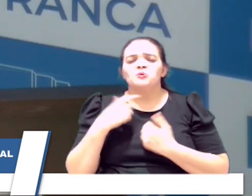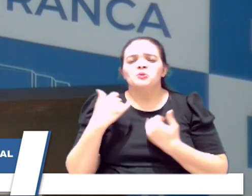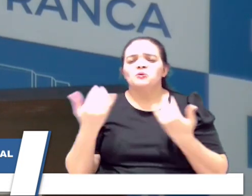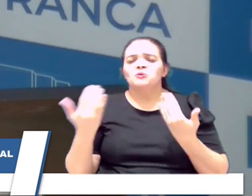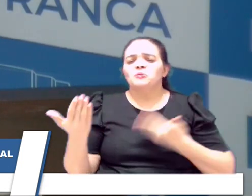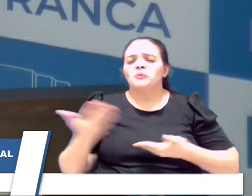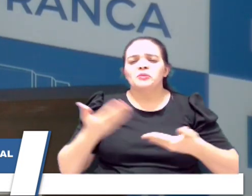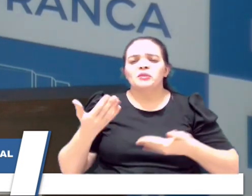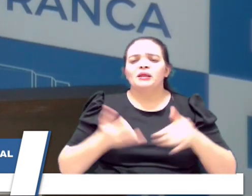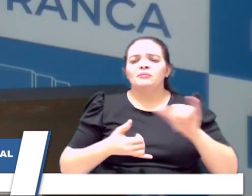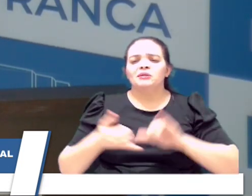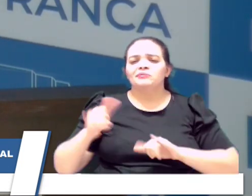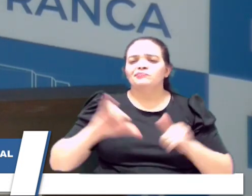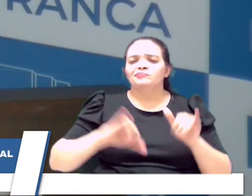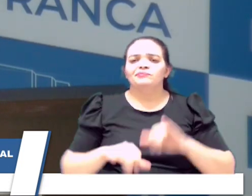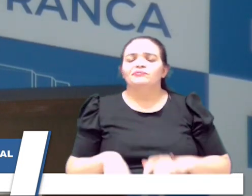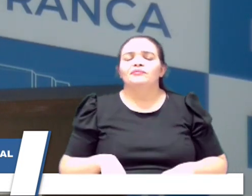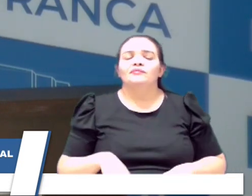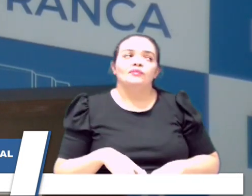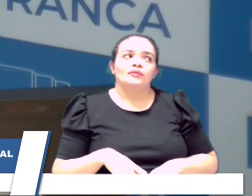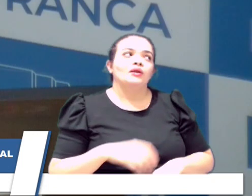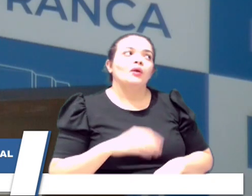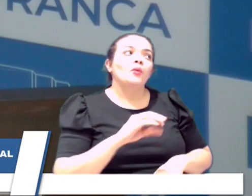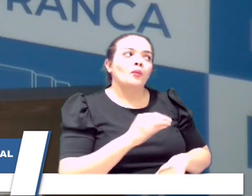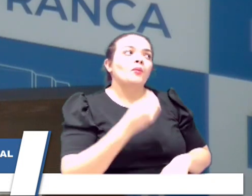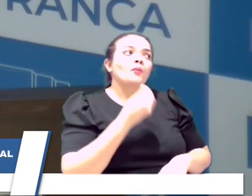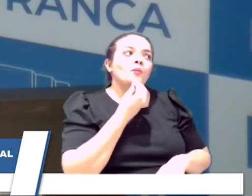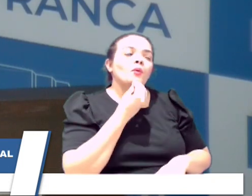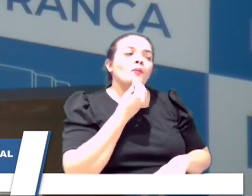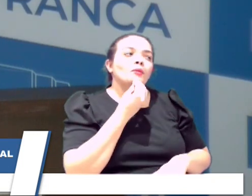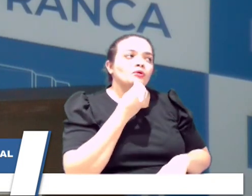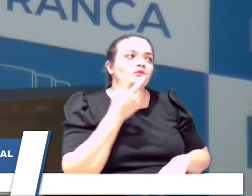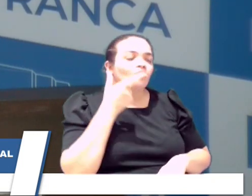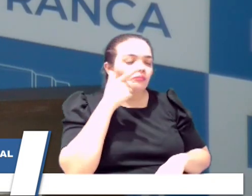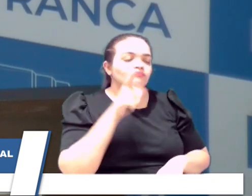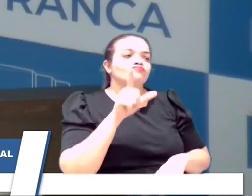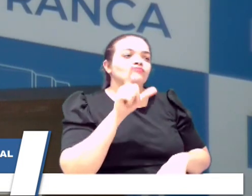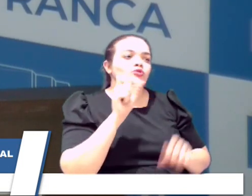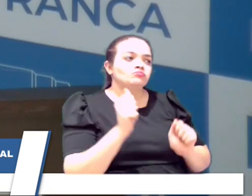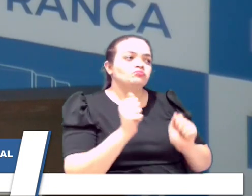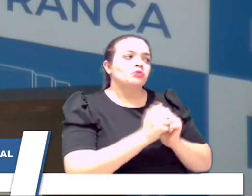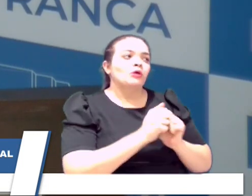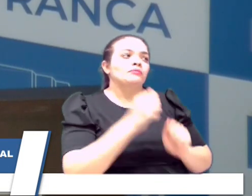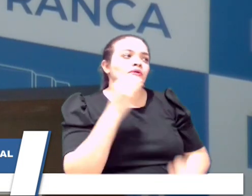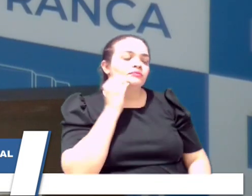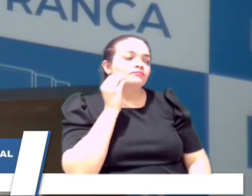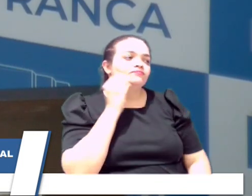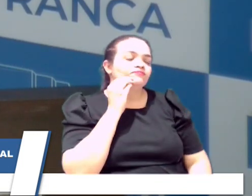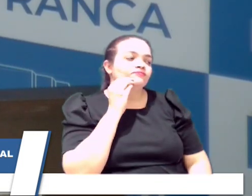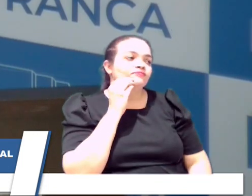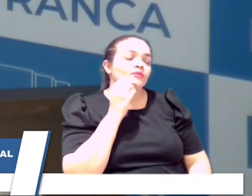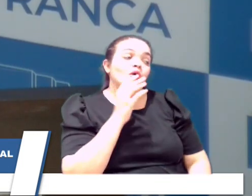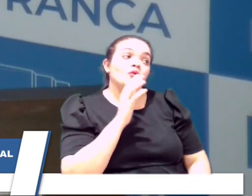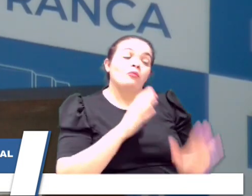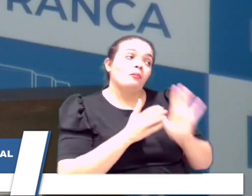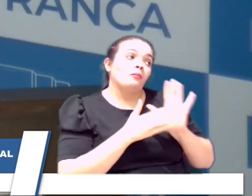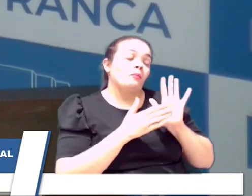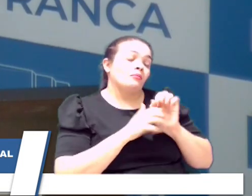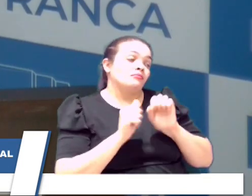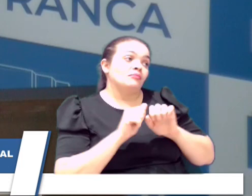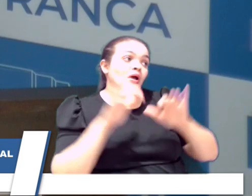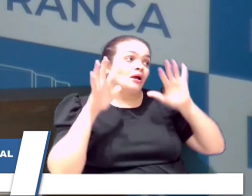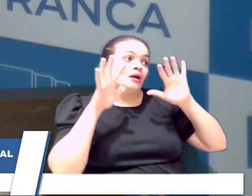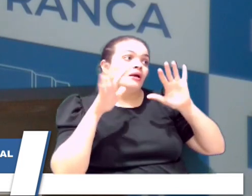Eu falei assim para ele: me dá uma chance que nós vamos ciclar essa quimioterapia. Vamos tentar. Eu não posso prometer milagre, que quem promete